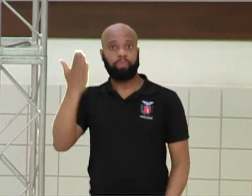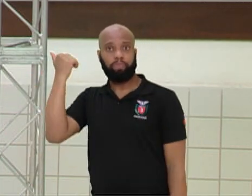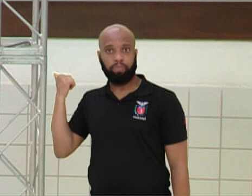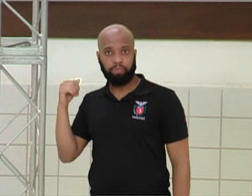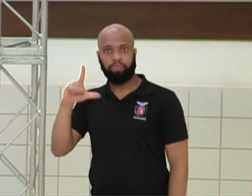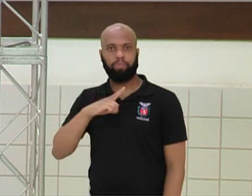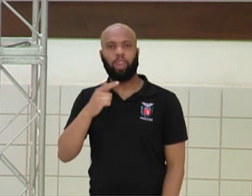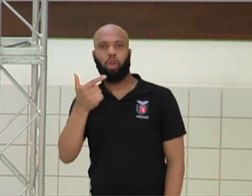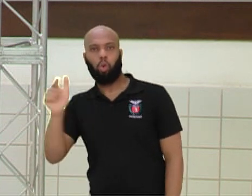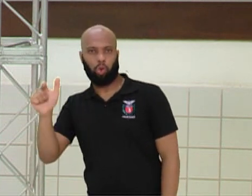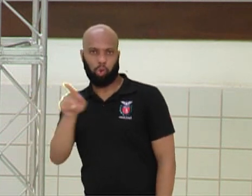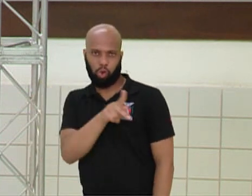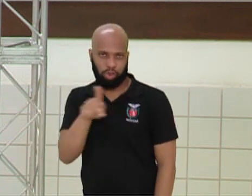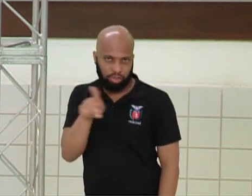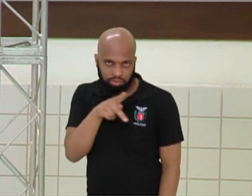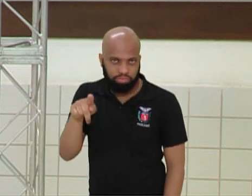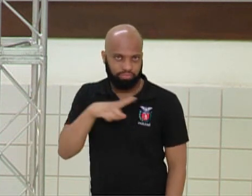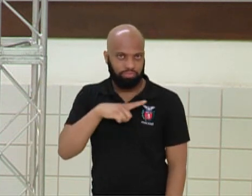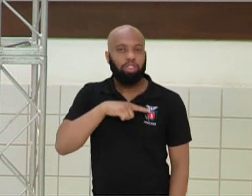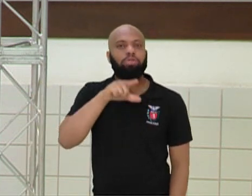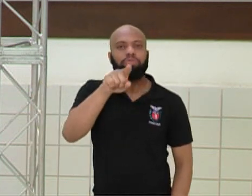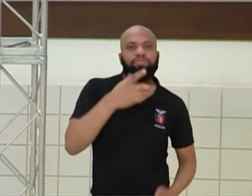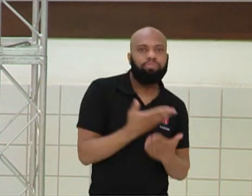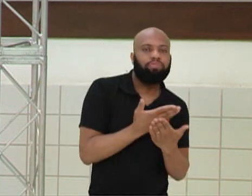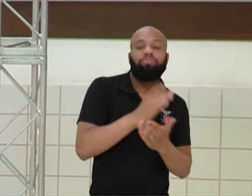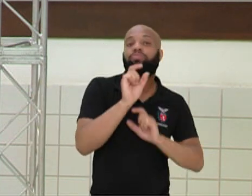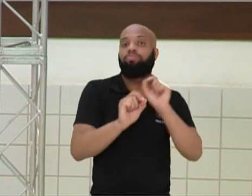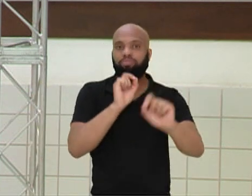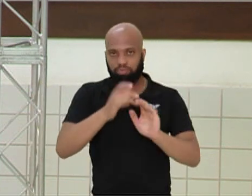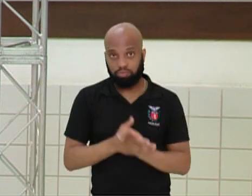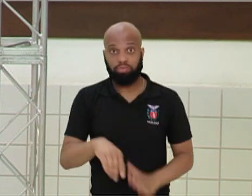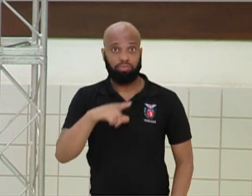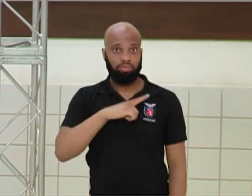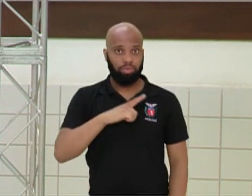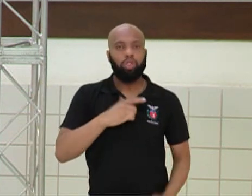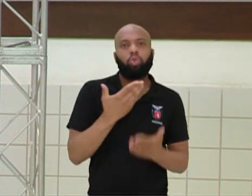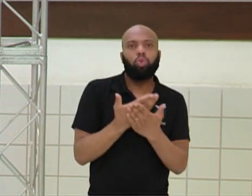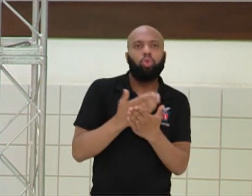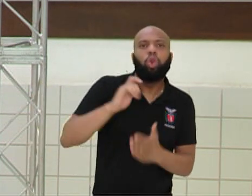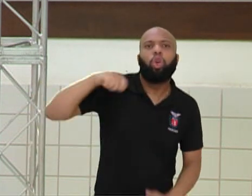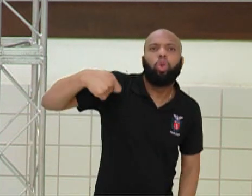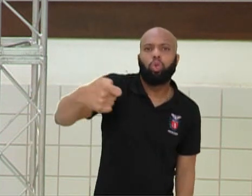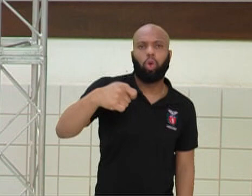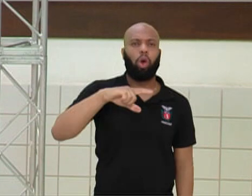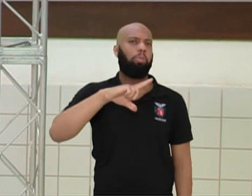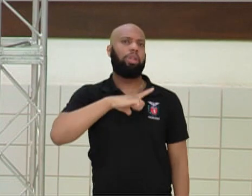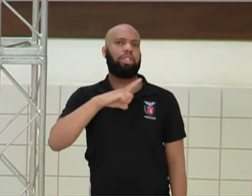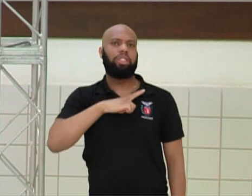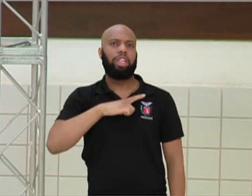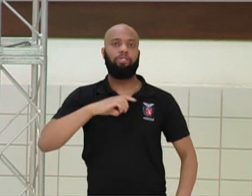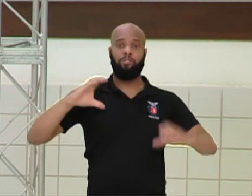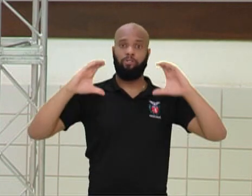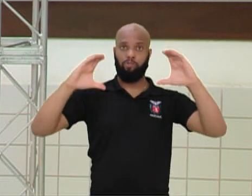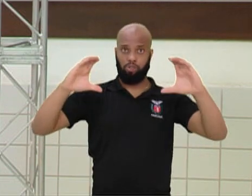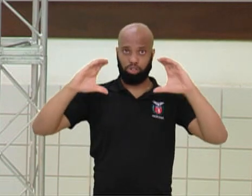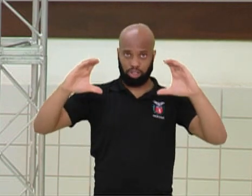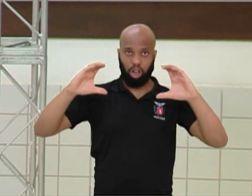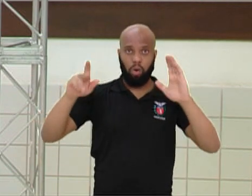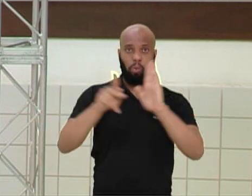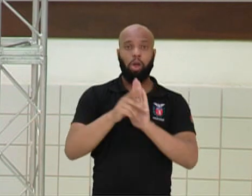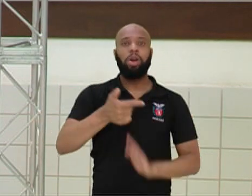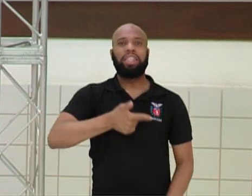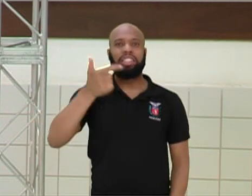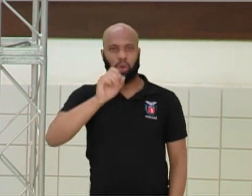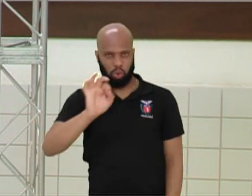com o meu amigo professor William, vocês viram a questão da função do segundo grau, a lei de